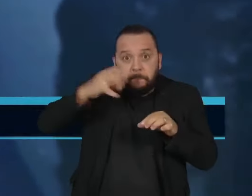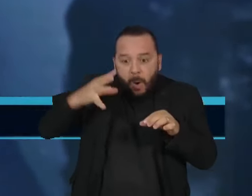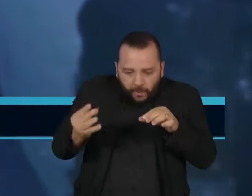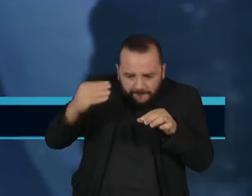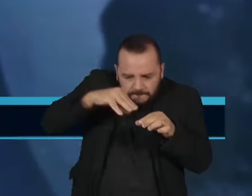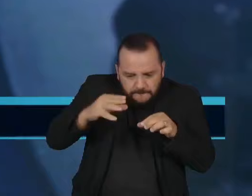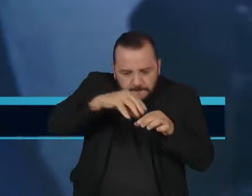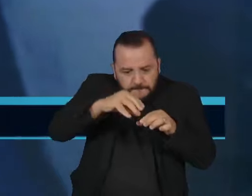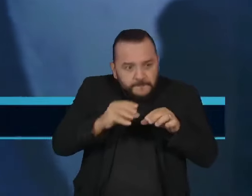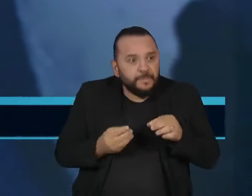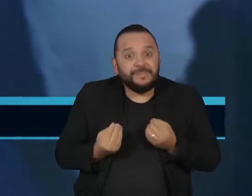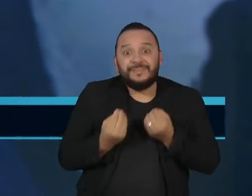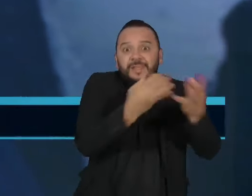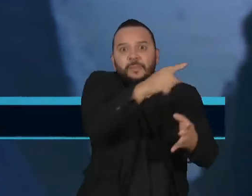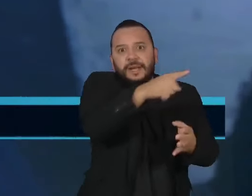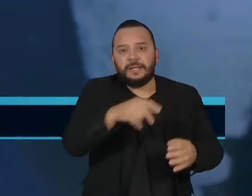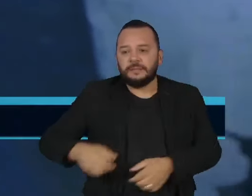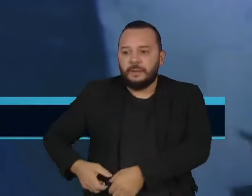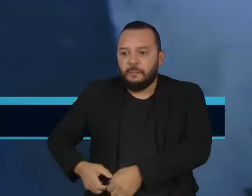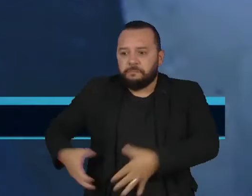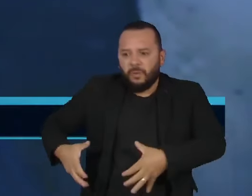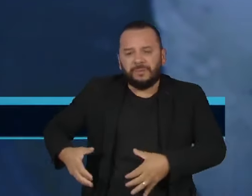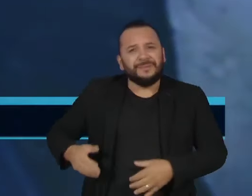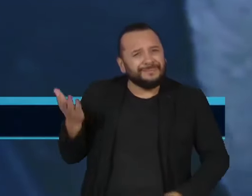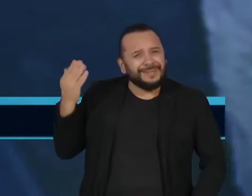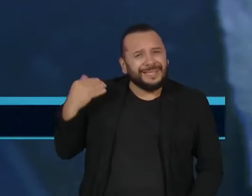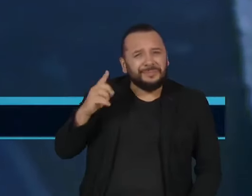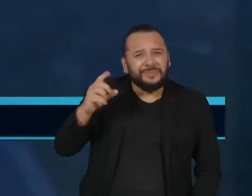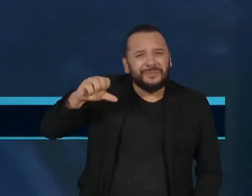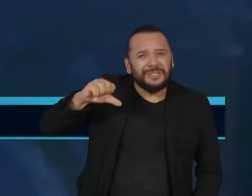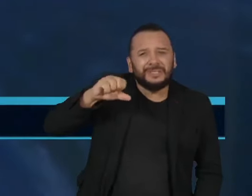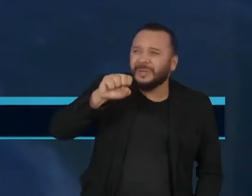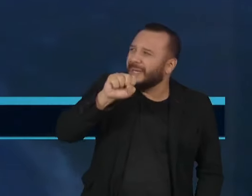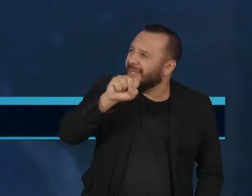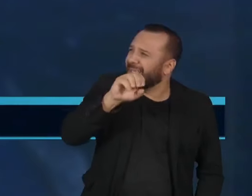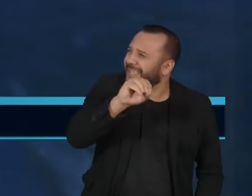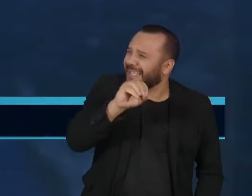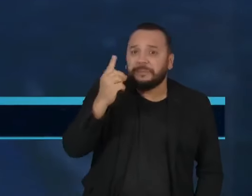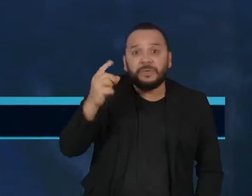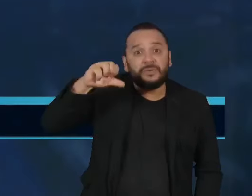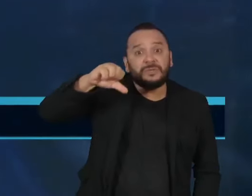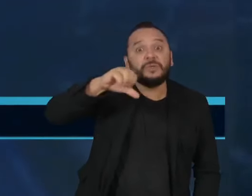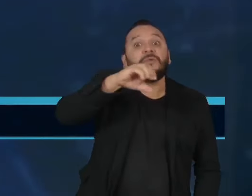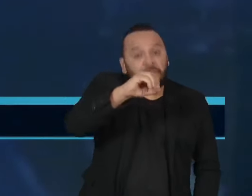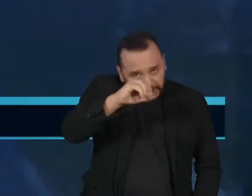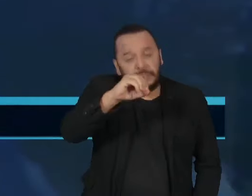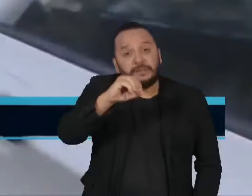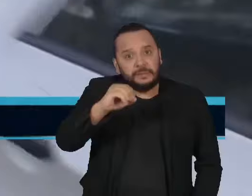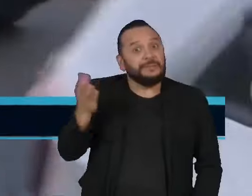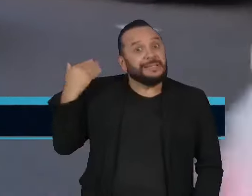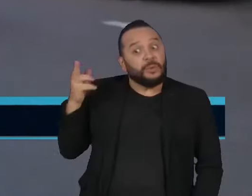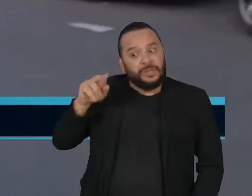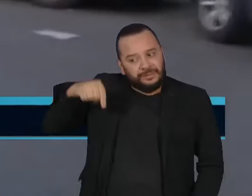nas décadas de 80 e 90 para receber mensagens de texto, ainda é utilizado em alguns países.